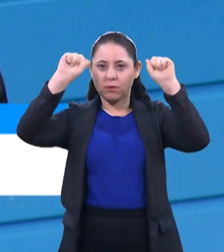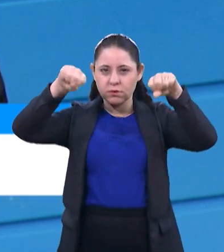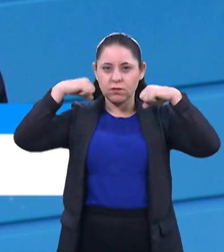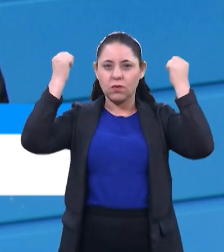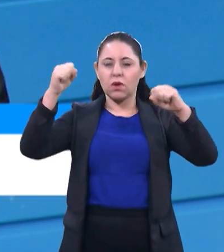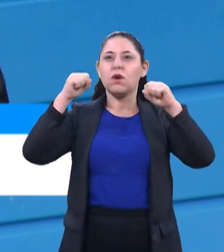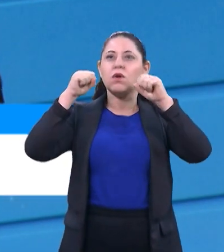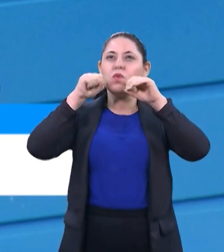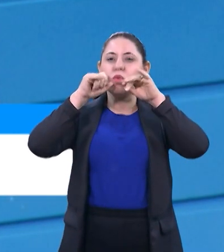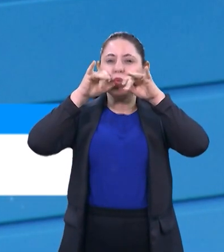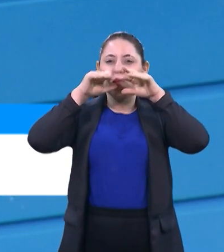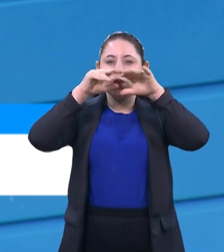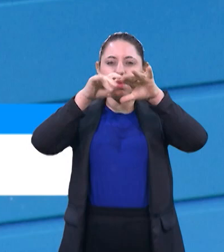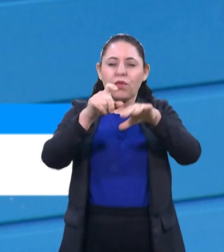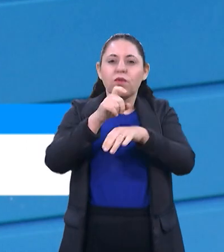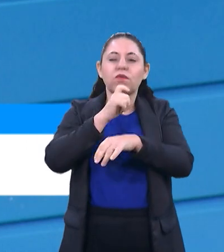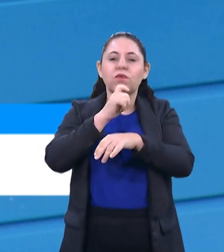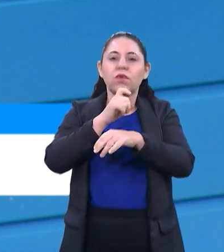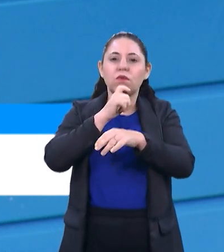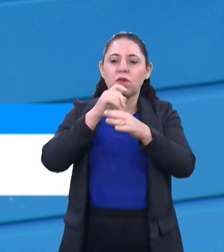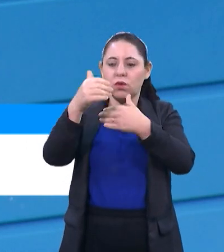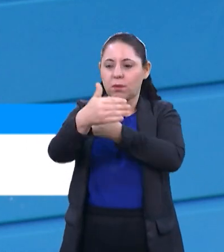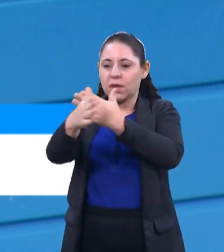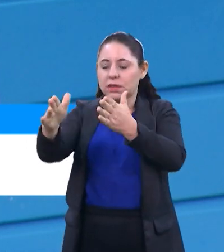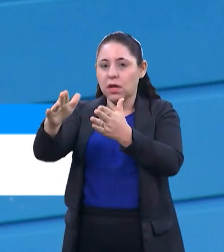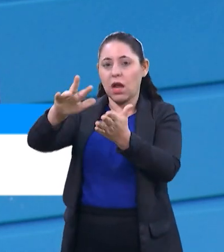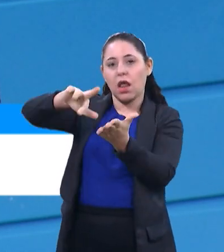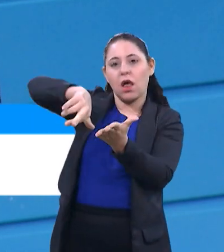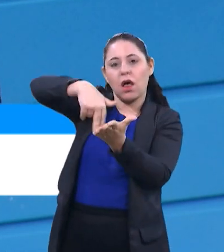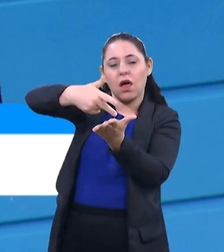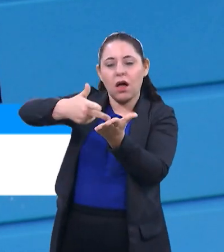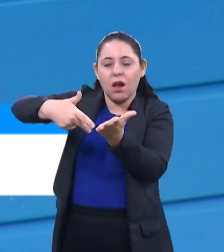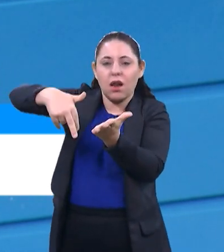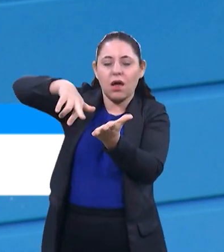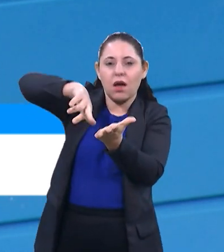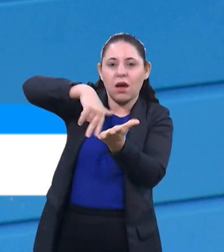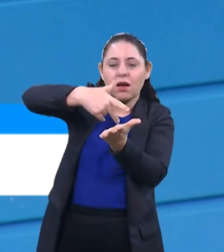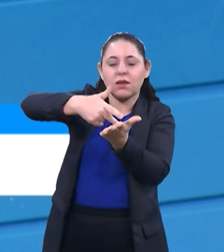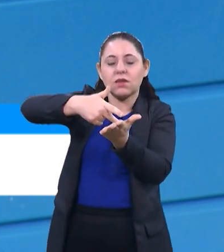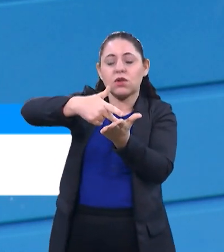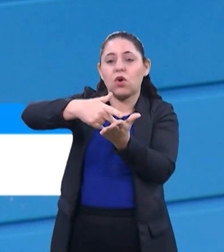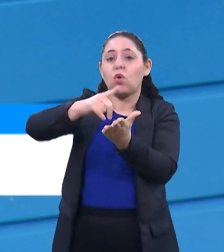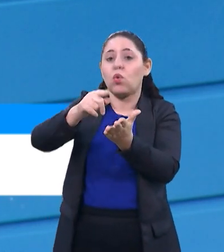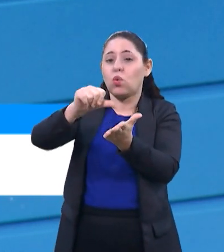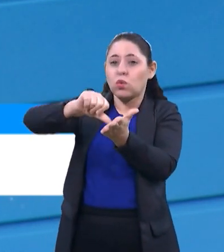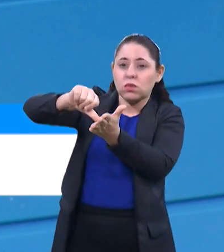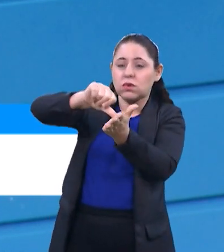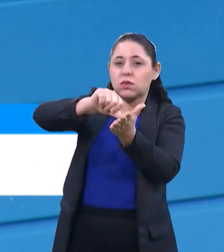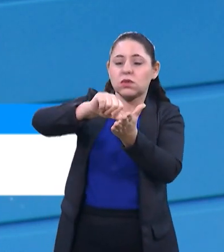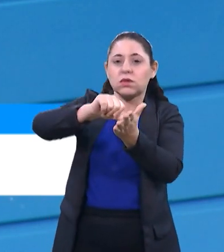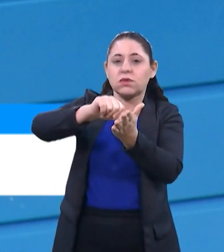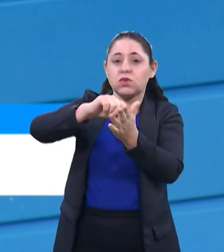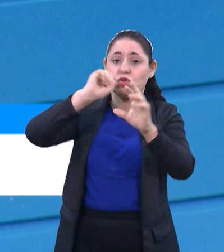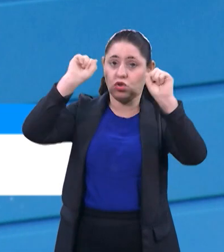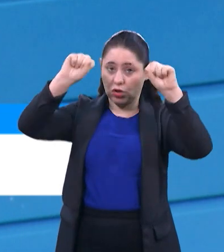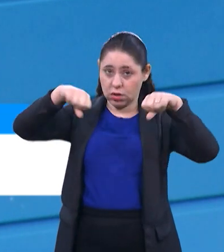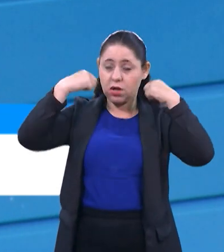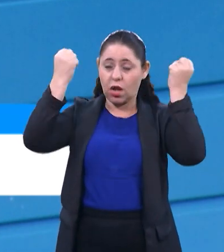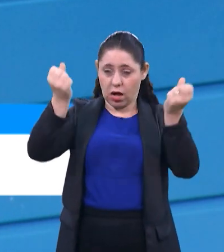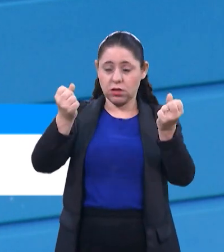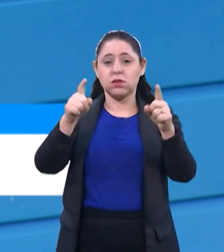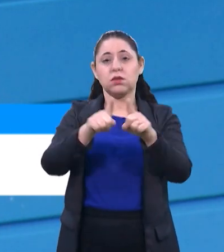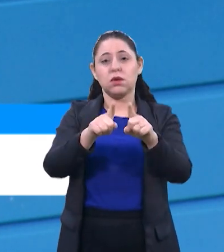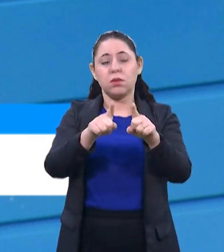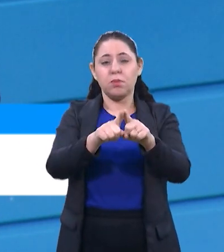academia de musculação climatizada, uma sala de balé, um centro de referência de ginástica